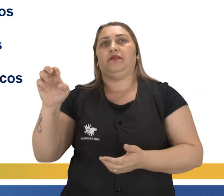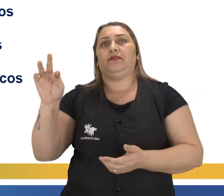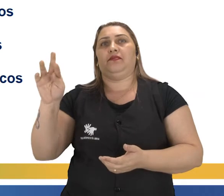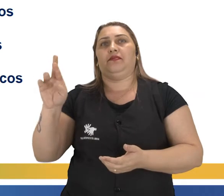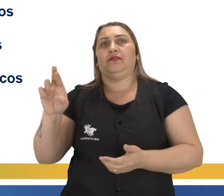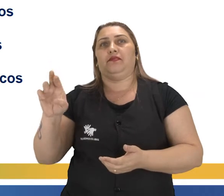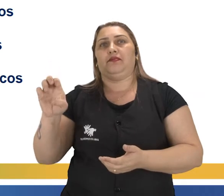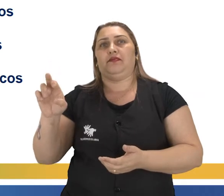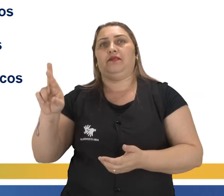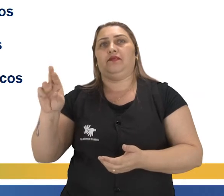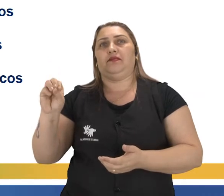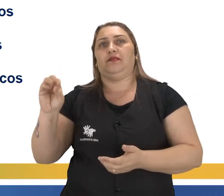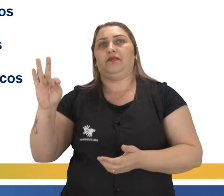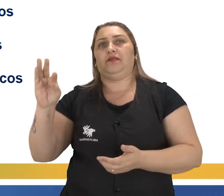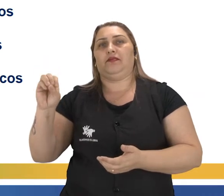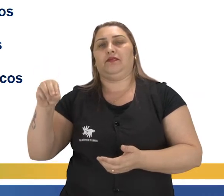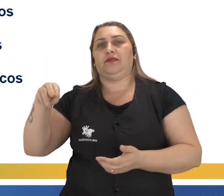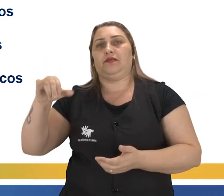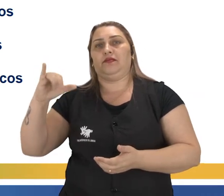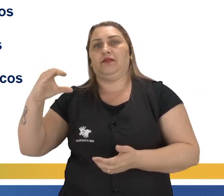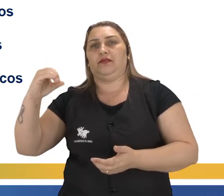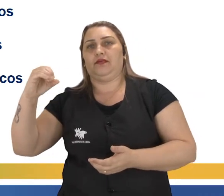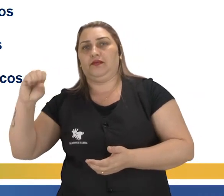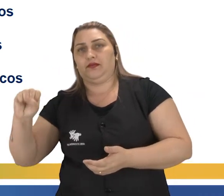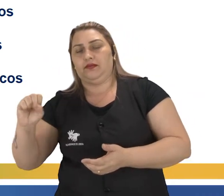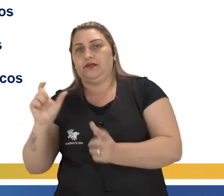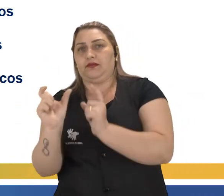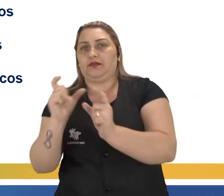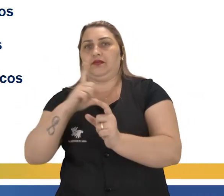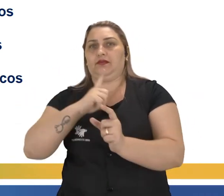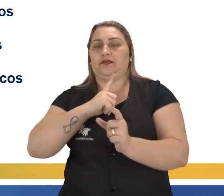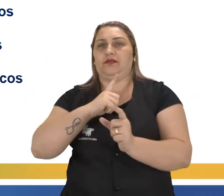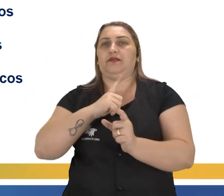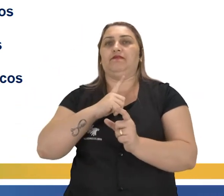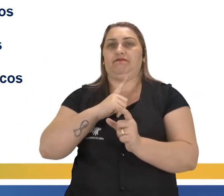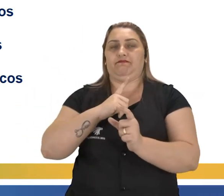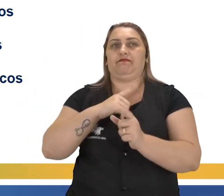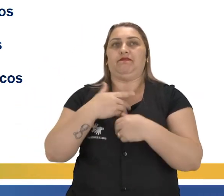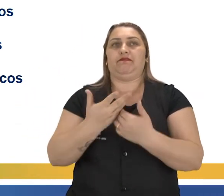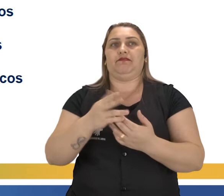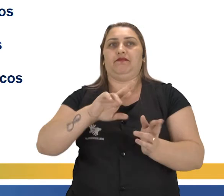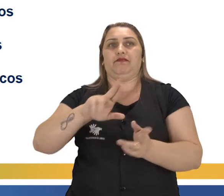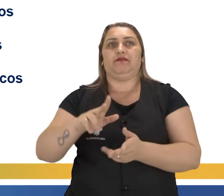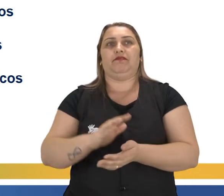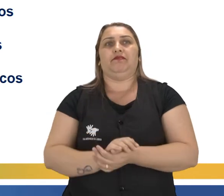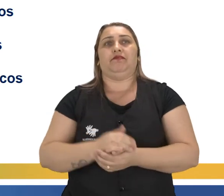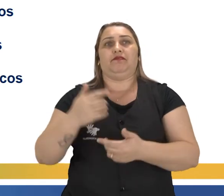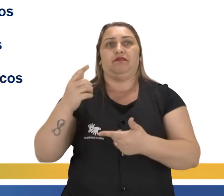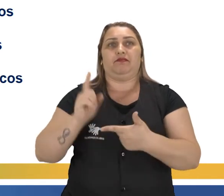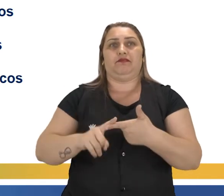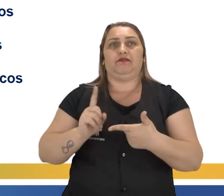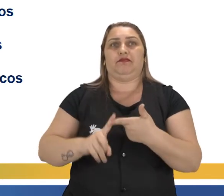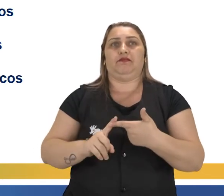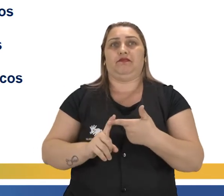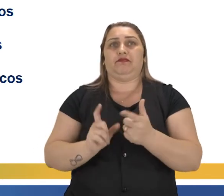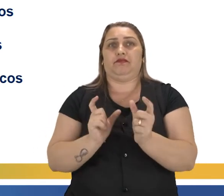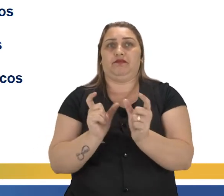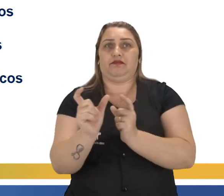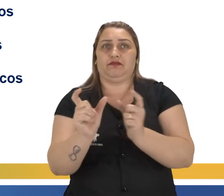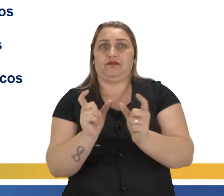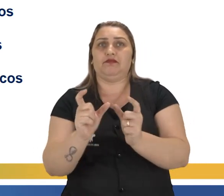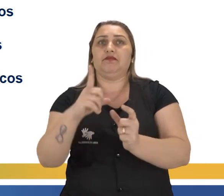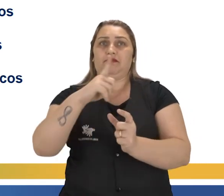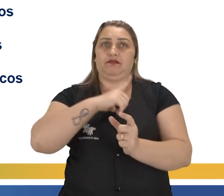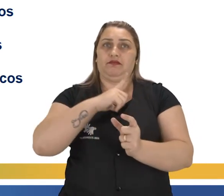Heterotônicos. Heterotônicos são as palavras que possuem aí a sílaba tônica diferente. Segunda coisa, são